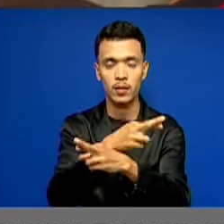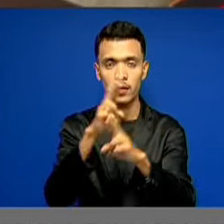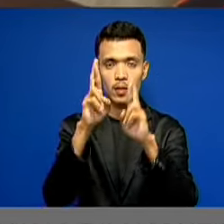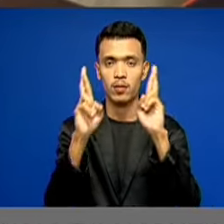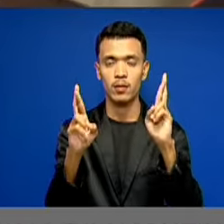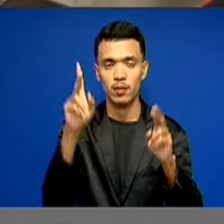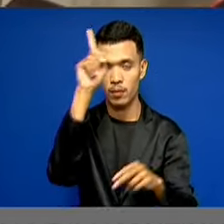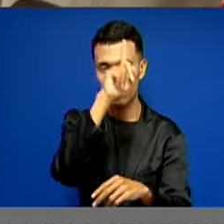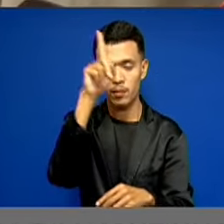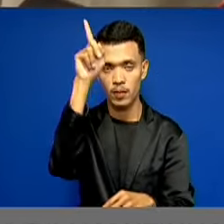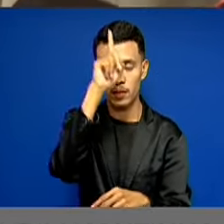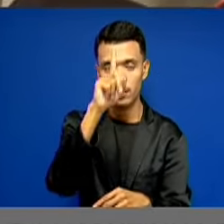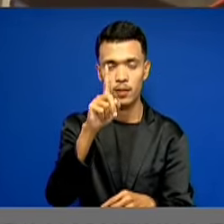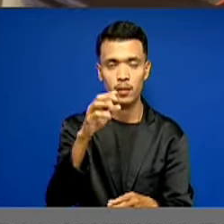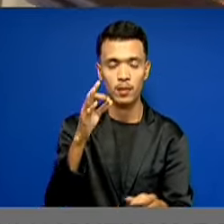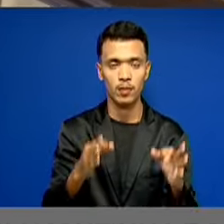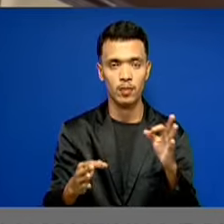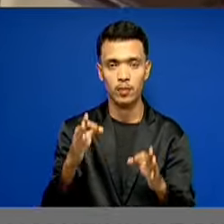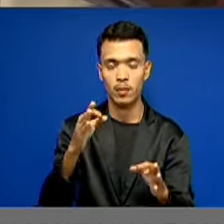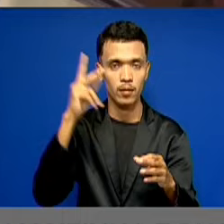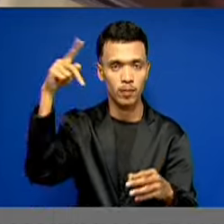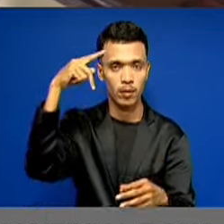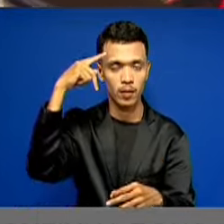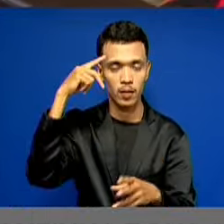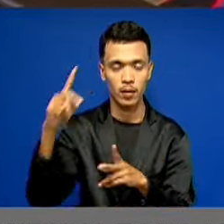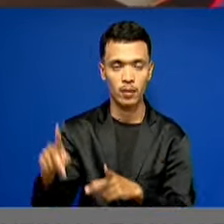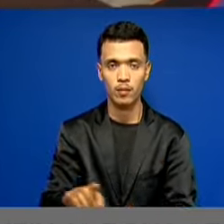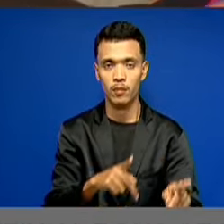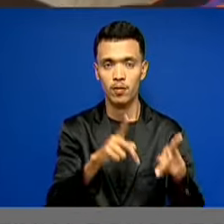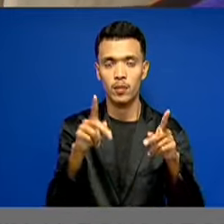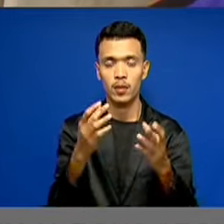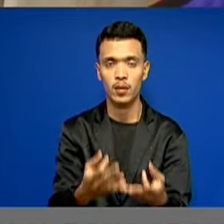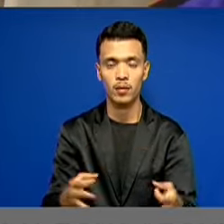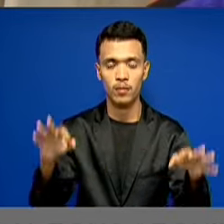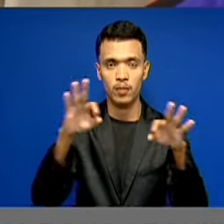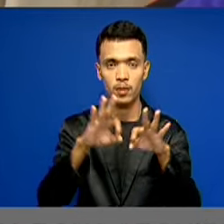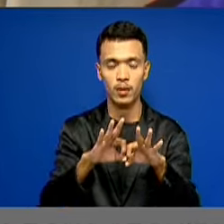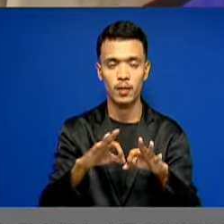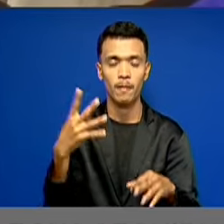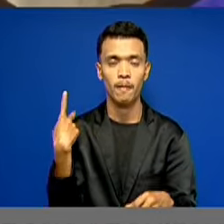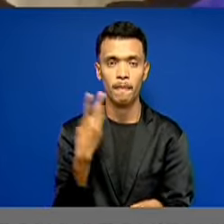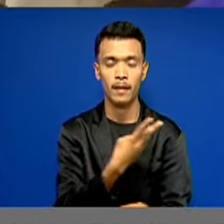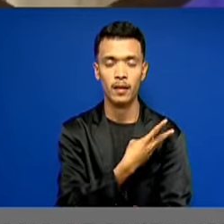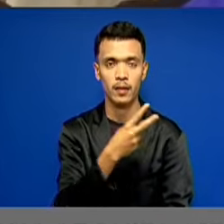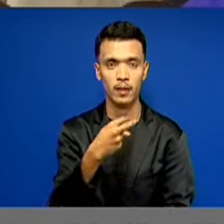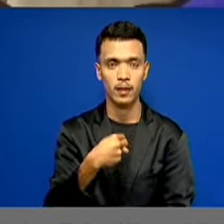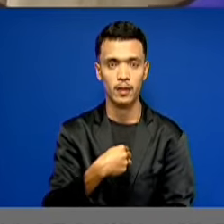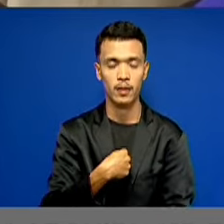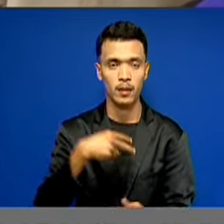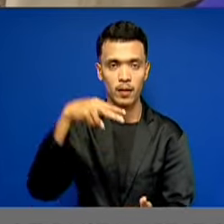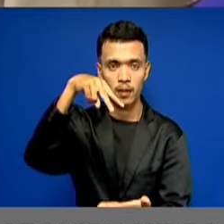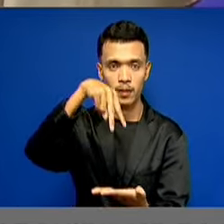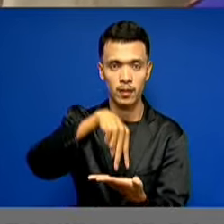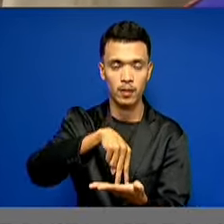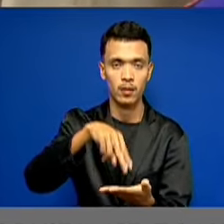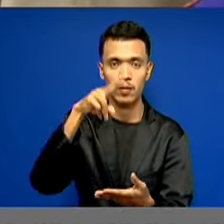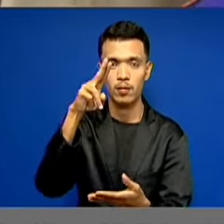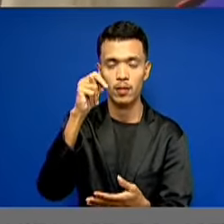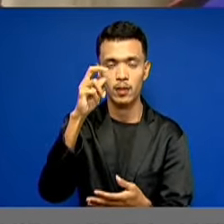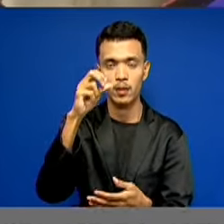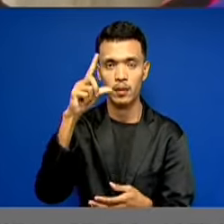uma conhecimento então políticas públicas né importante lá Lima durante tinha existência o NTL lá ia